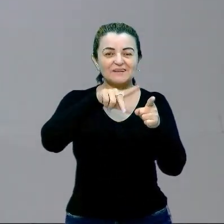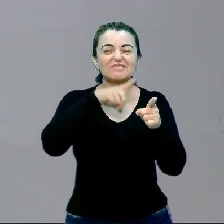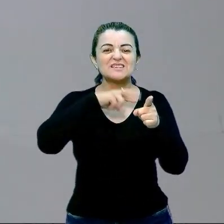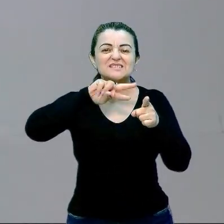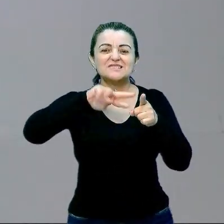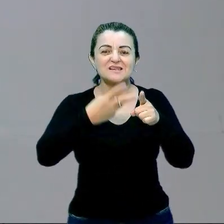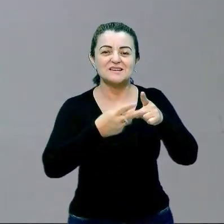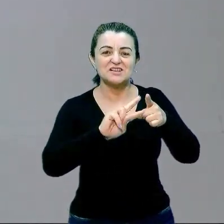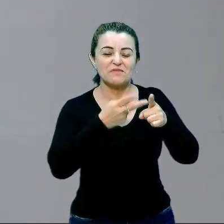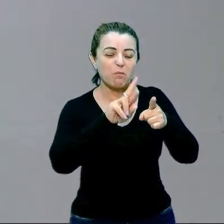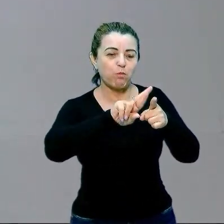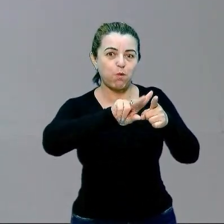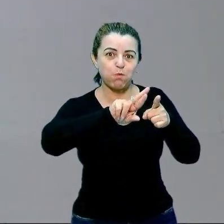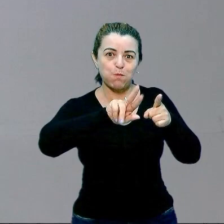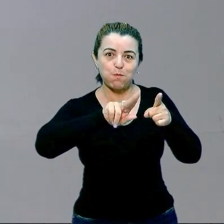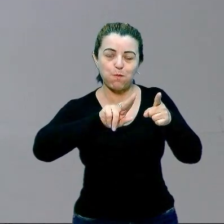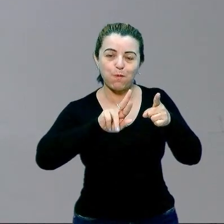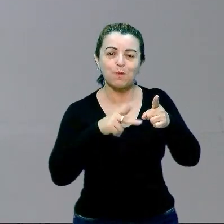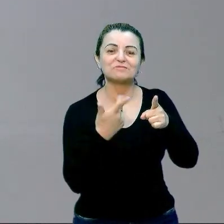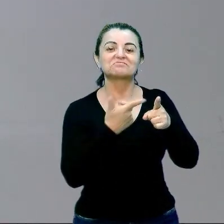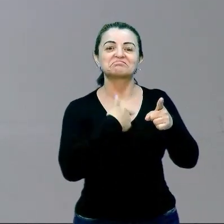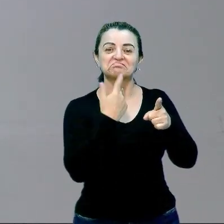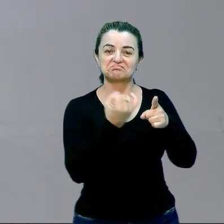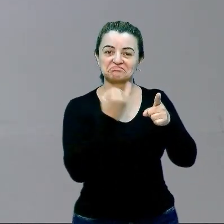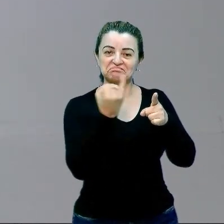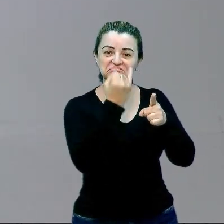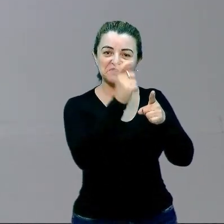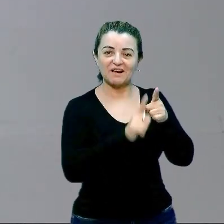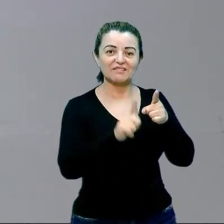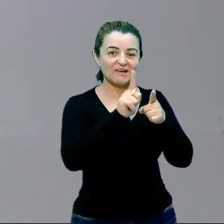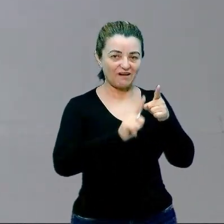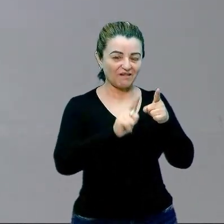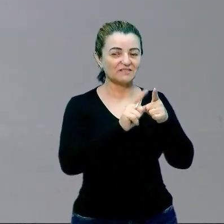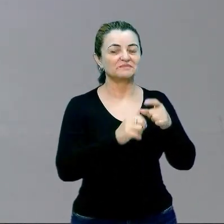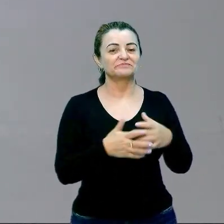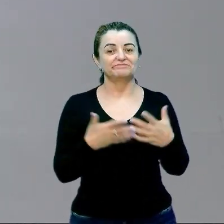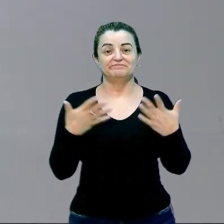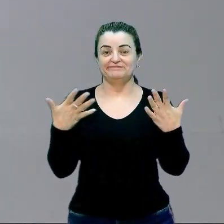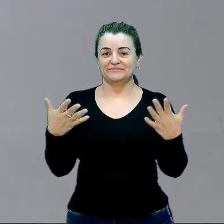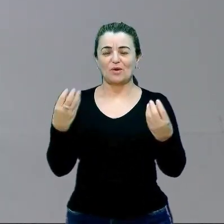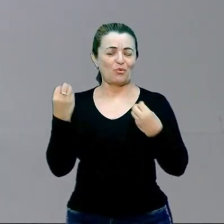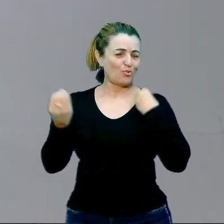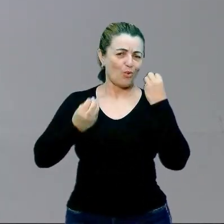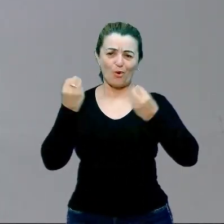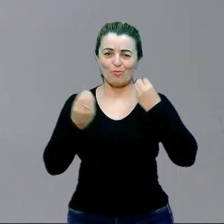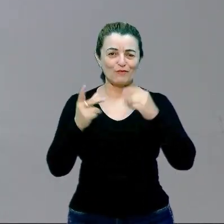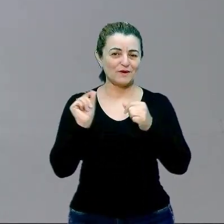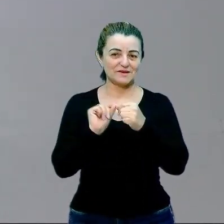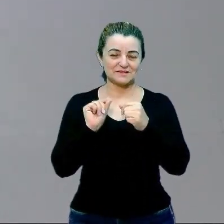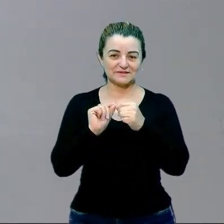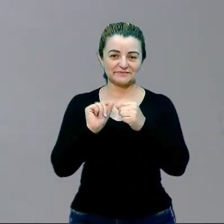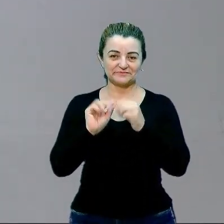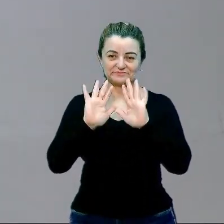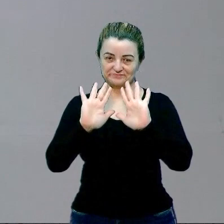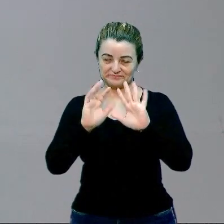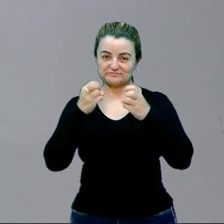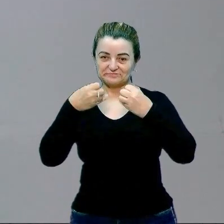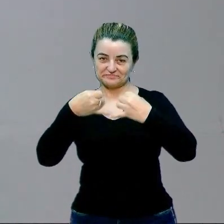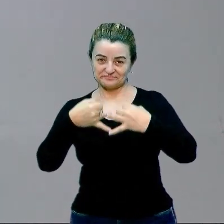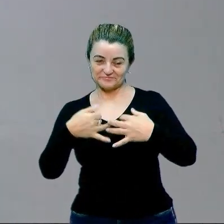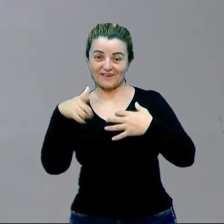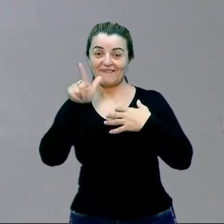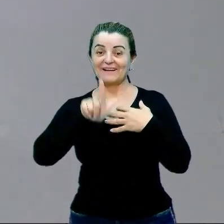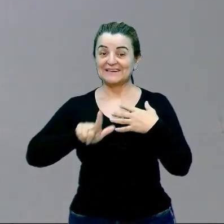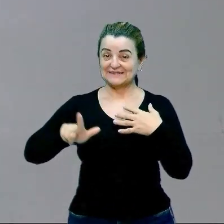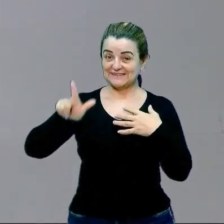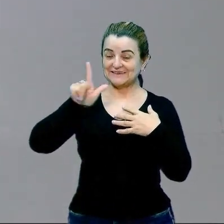de significado e de importância literária muito grande. Ai, professora, como é que faz isso? Vou te dizer que